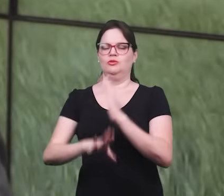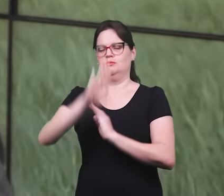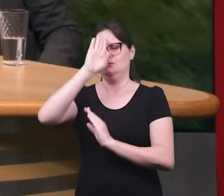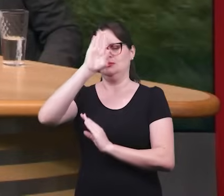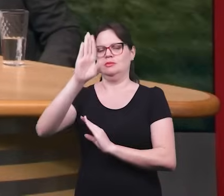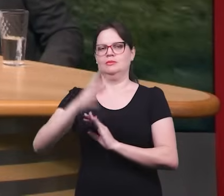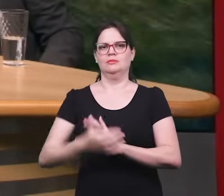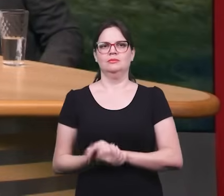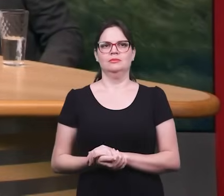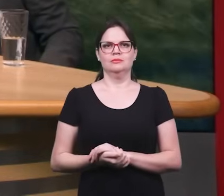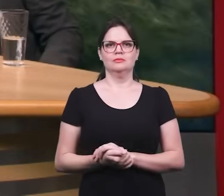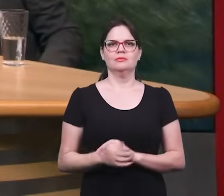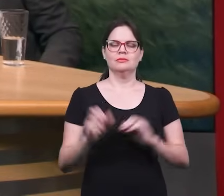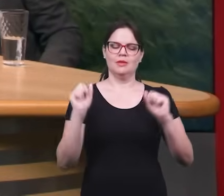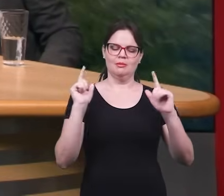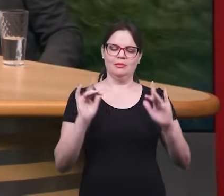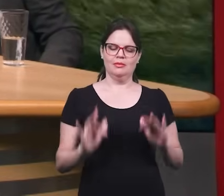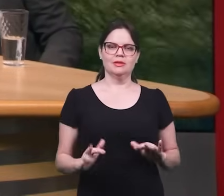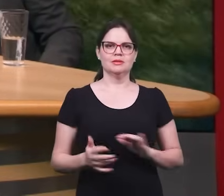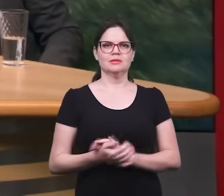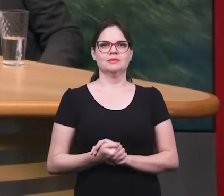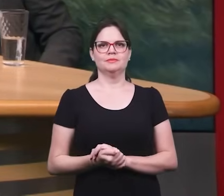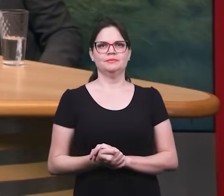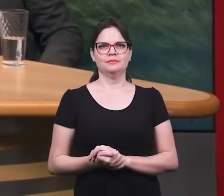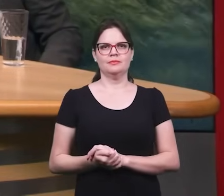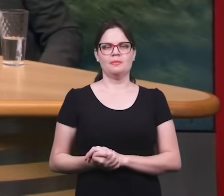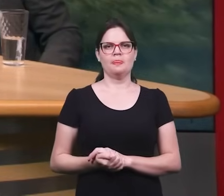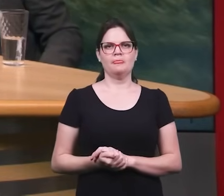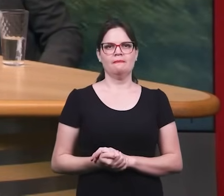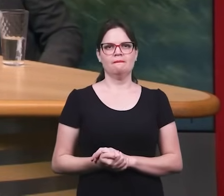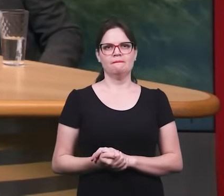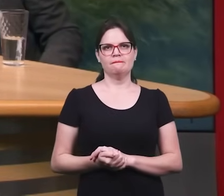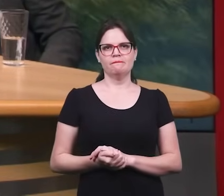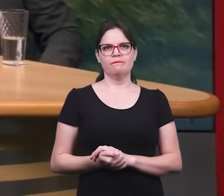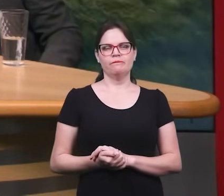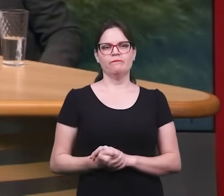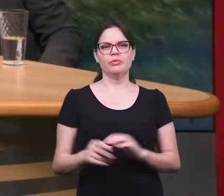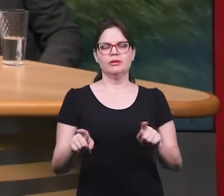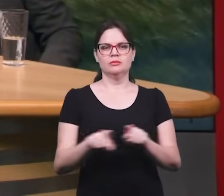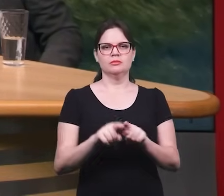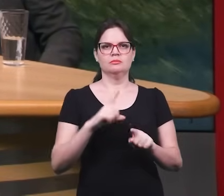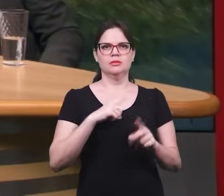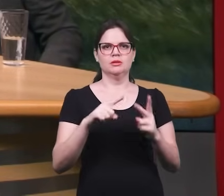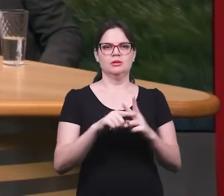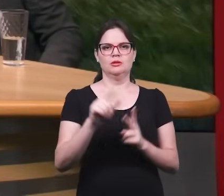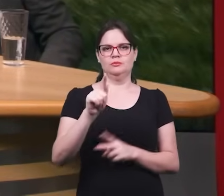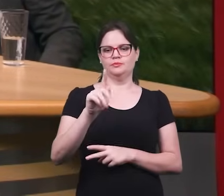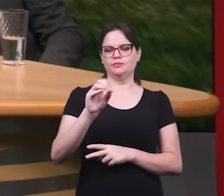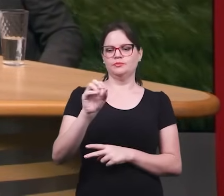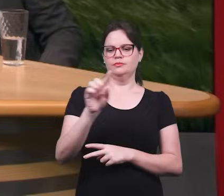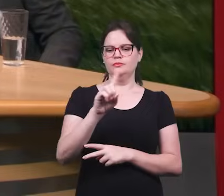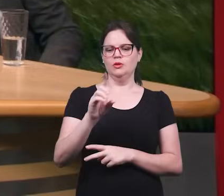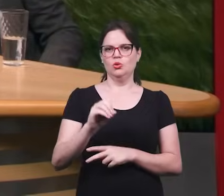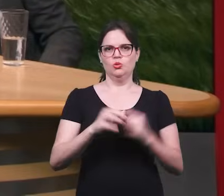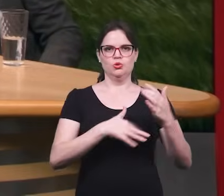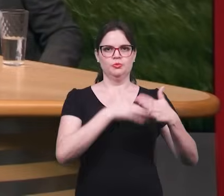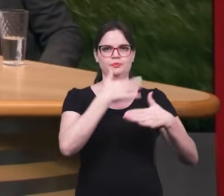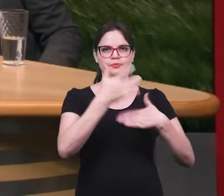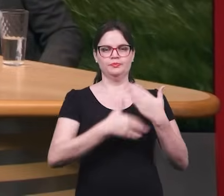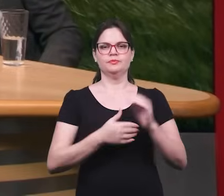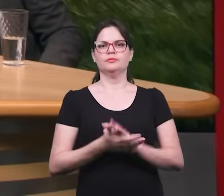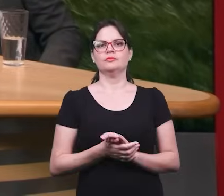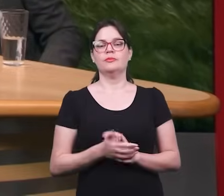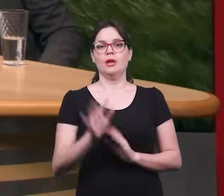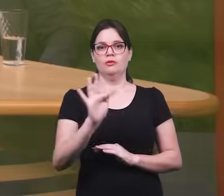o pastor que bênção né Que benção e tem outro que também faz parte do fruto que é gozo então nós viemos lá em Filipenses